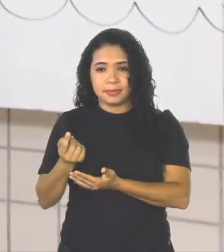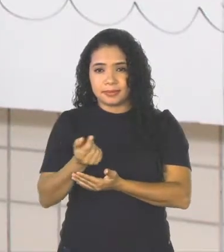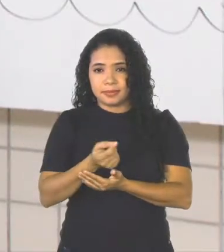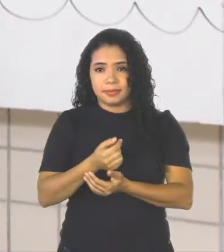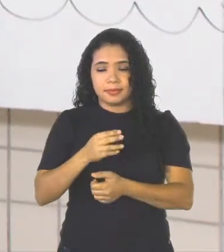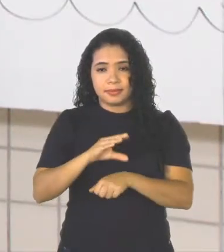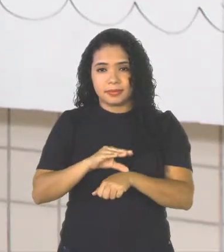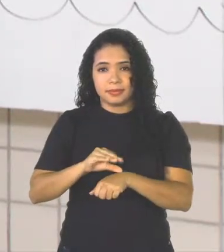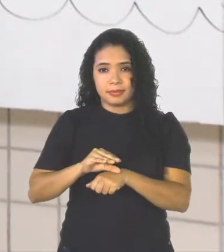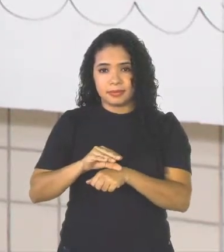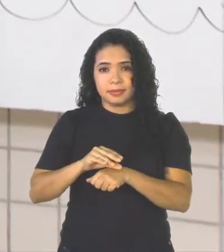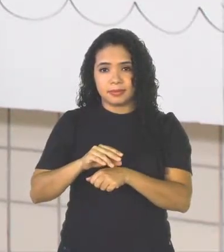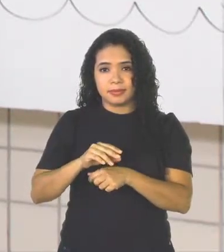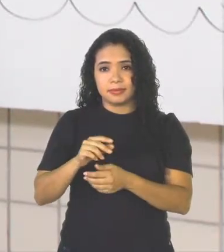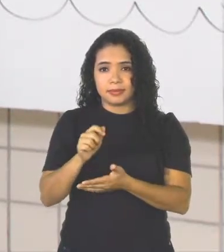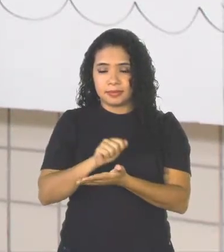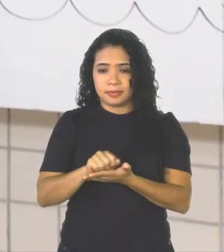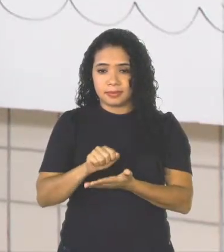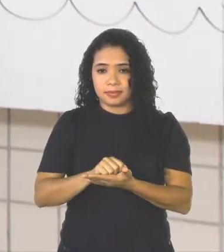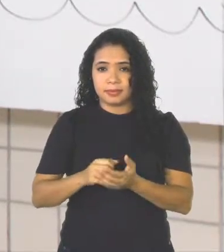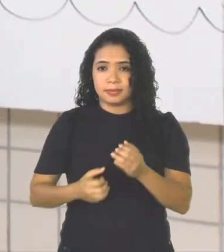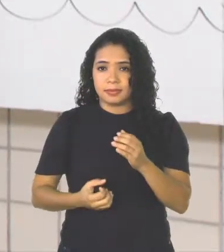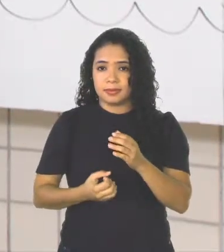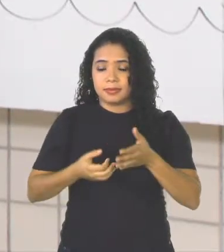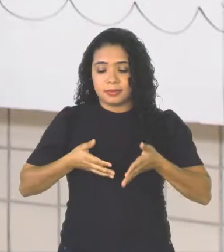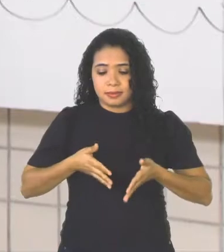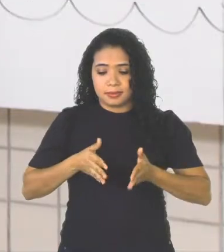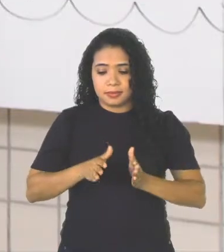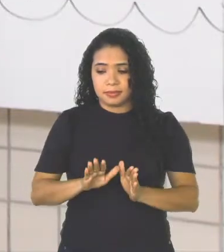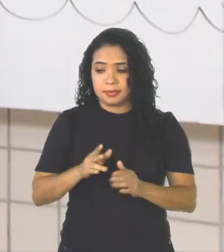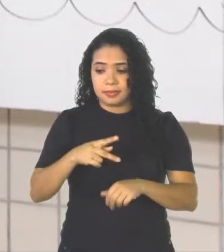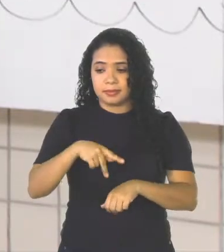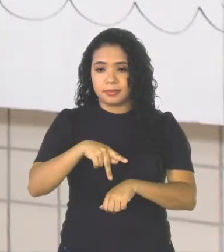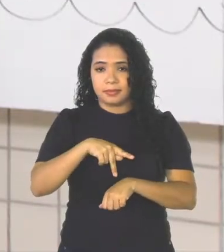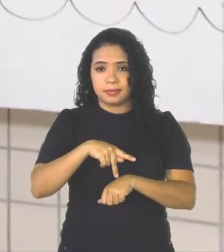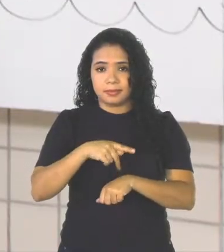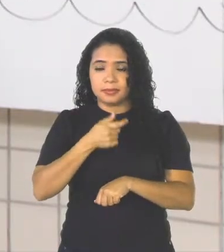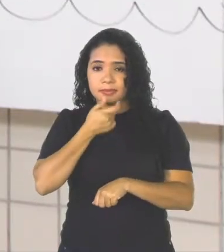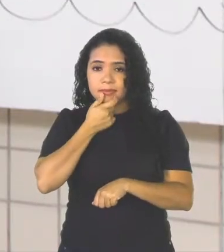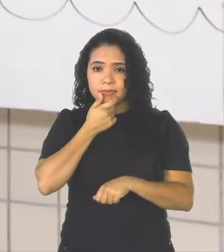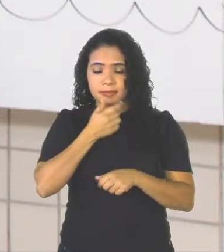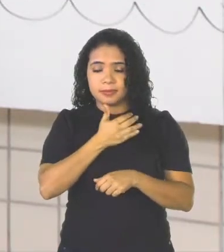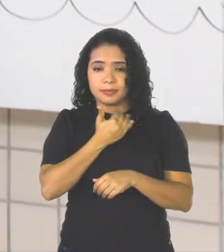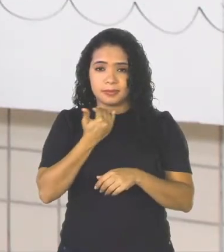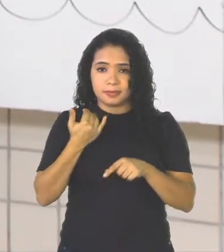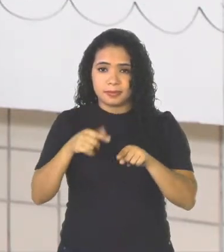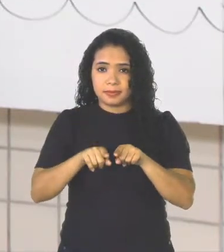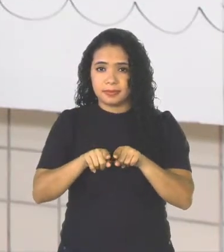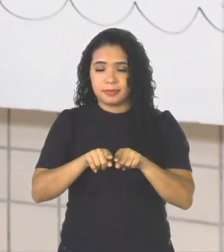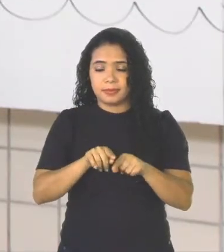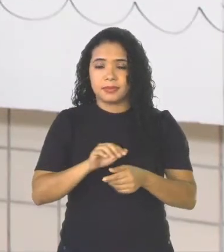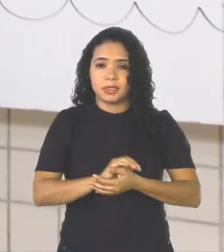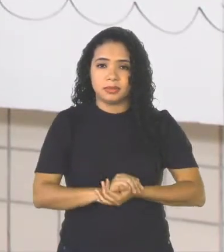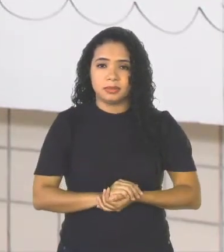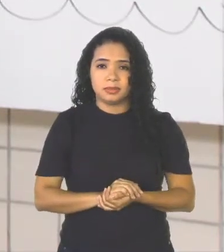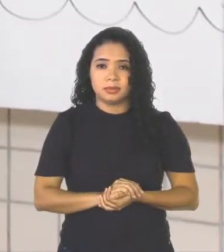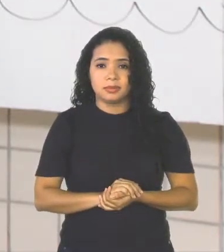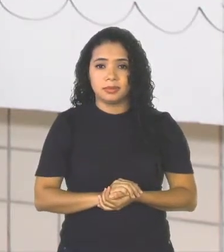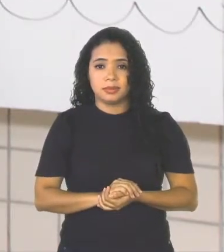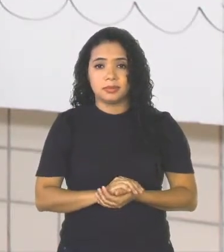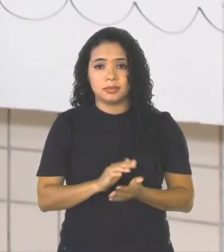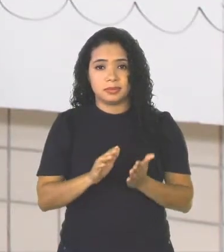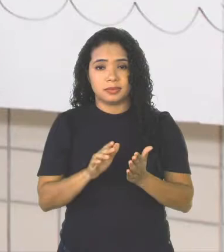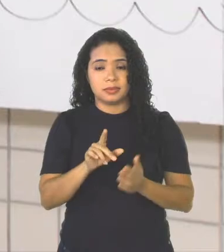dessa escritora. Ela nasceu na Inglaterra, né, morreu lá também, e além de Orgulho e Preconceito,